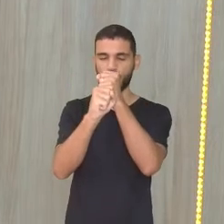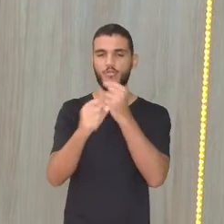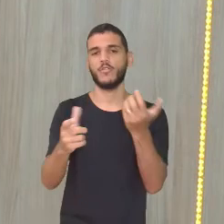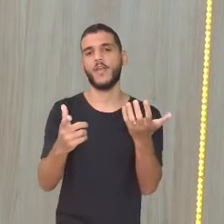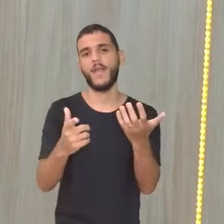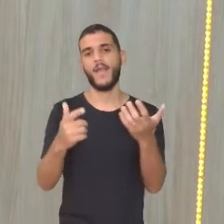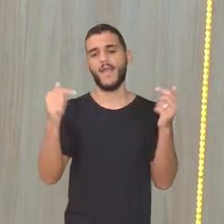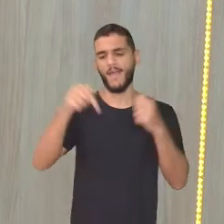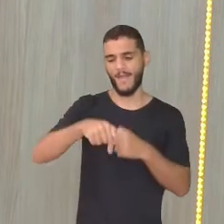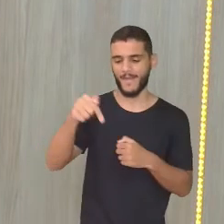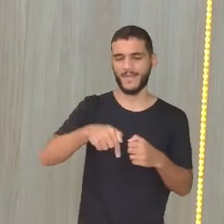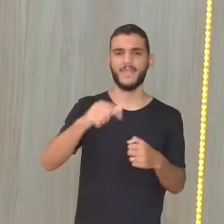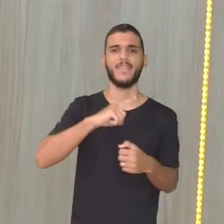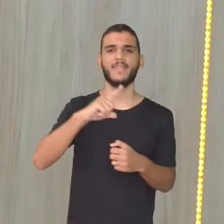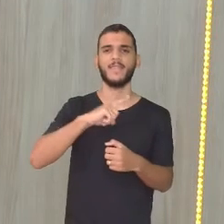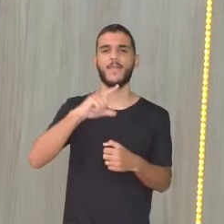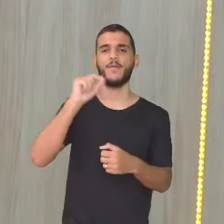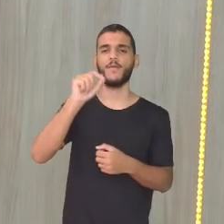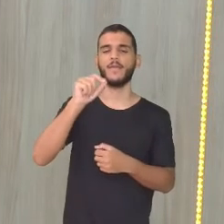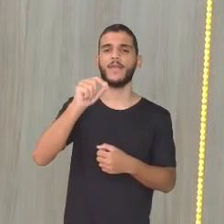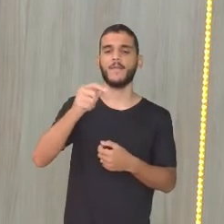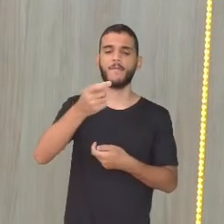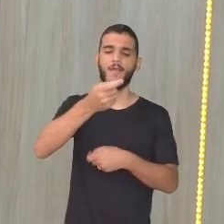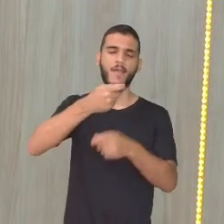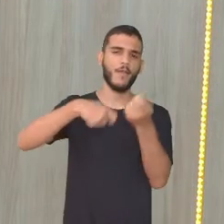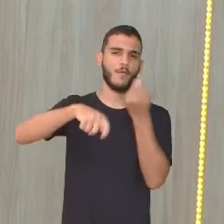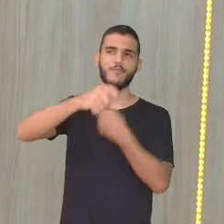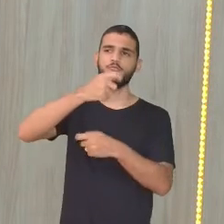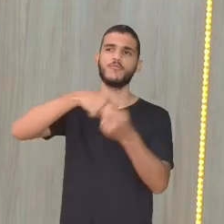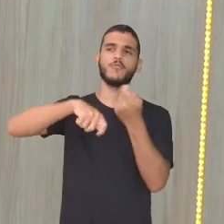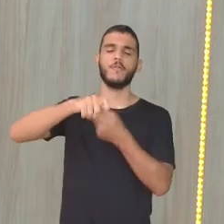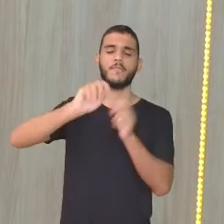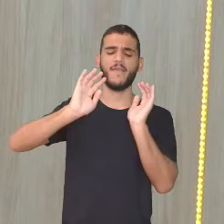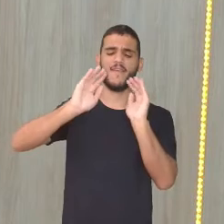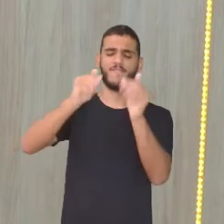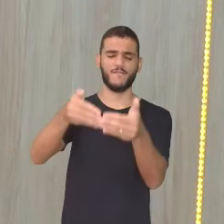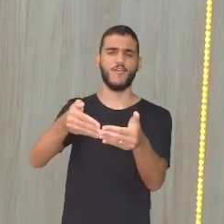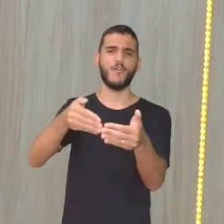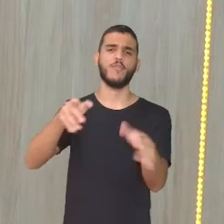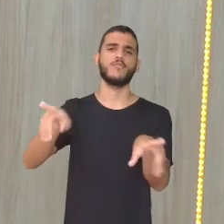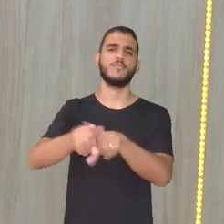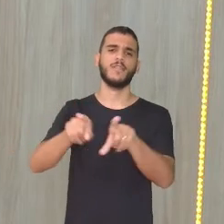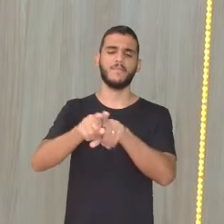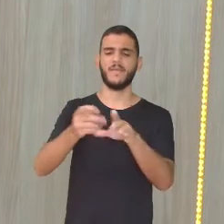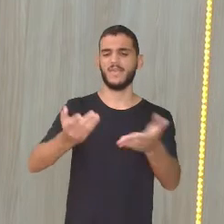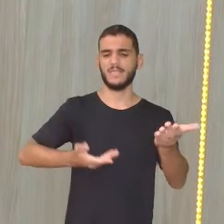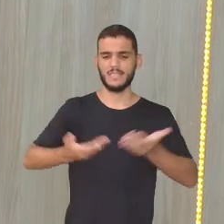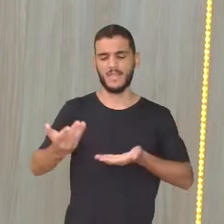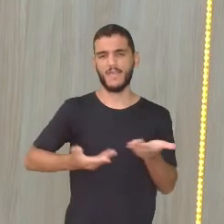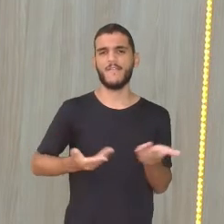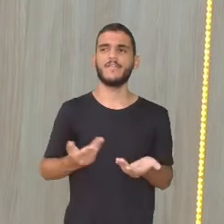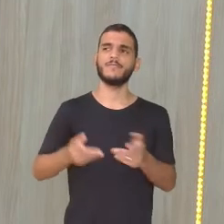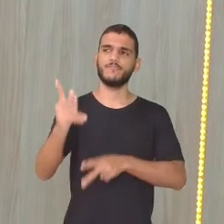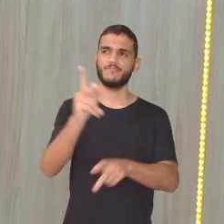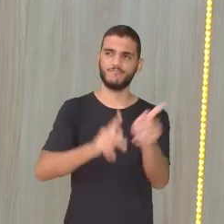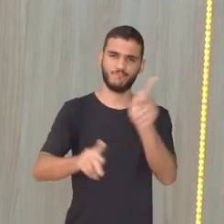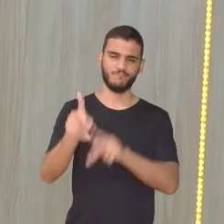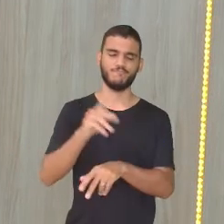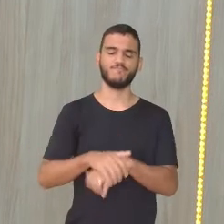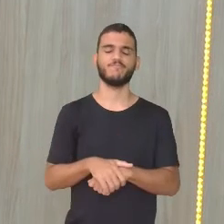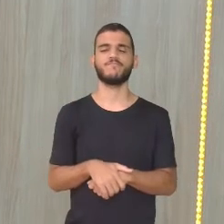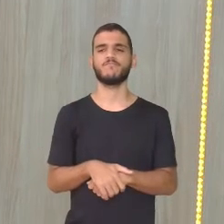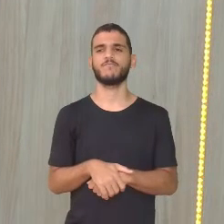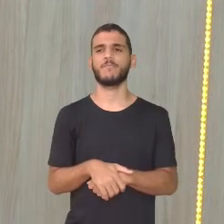metropolitana que se concentra a economia, né, que se concentram os serviços. Então, veja, a gente está